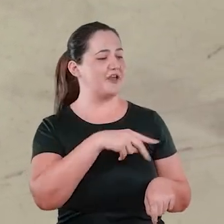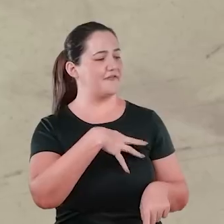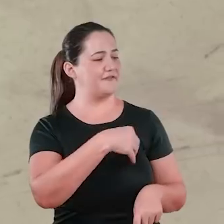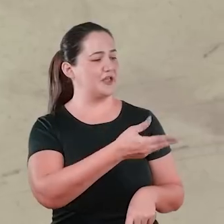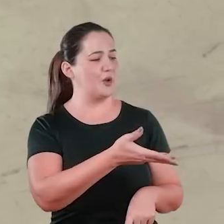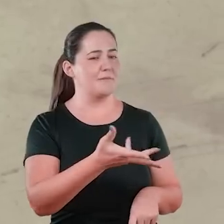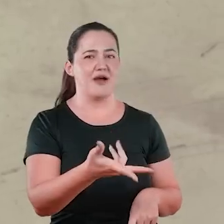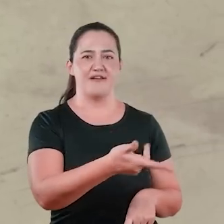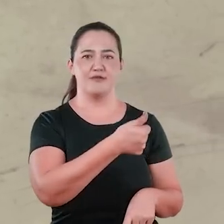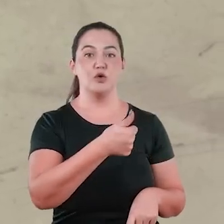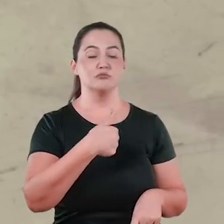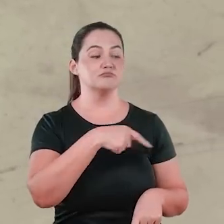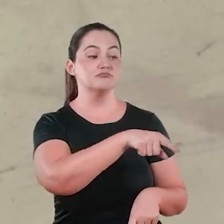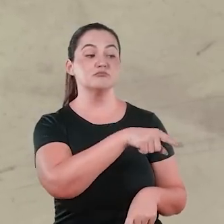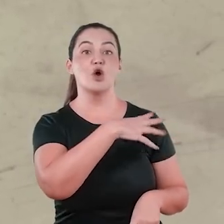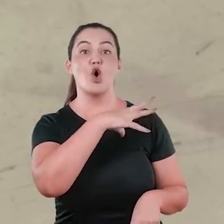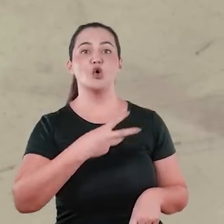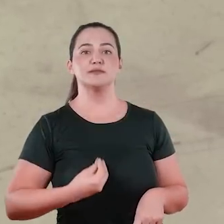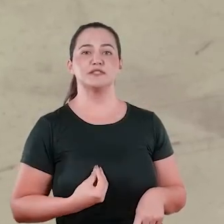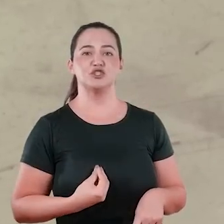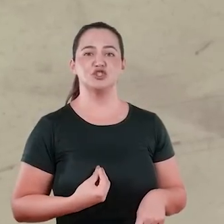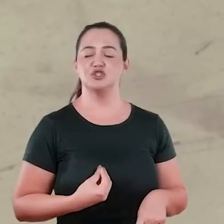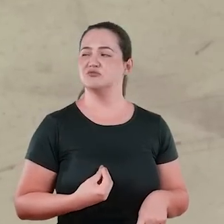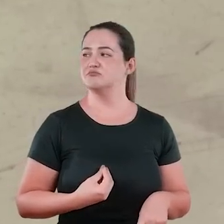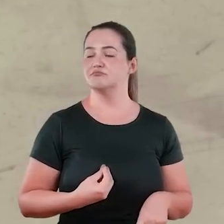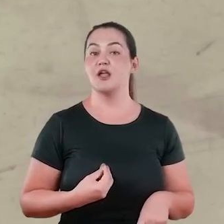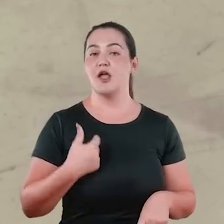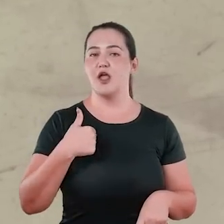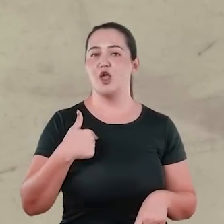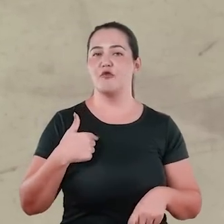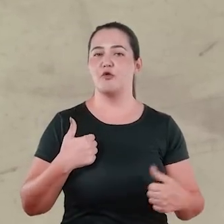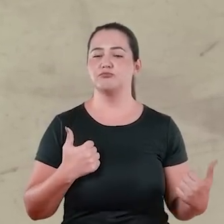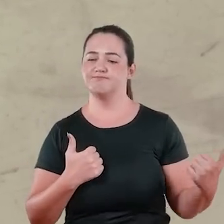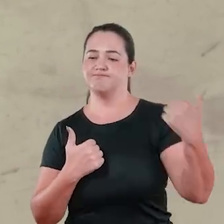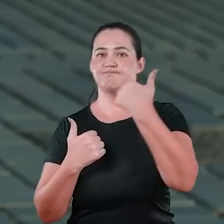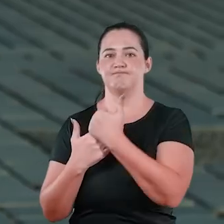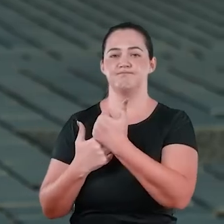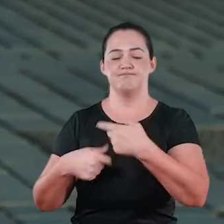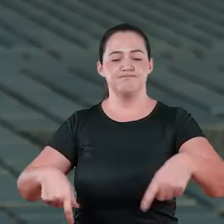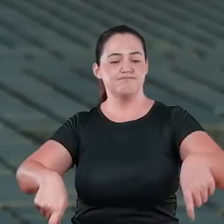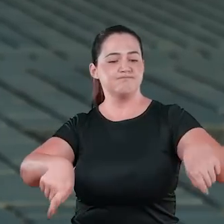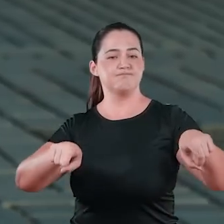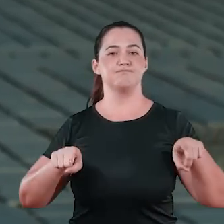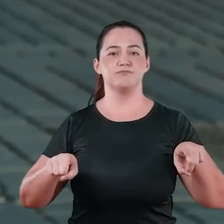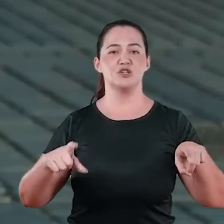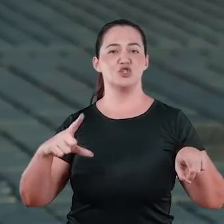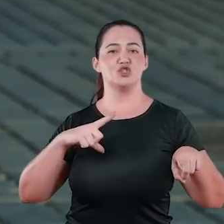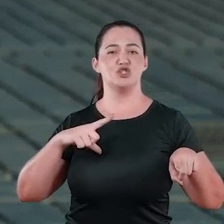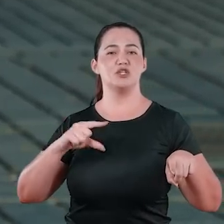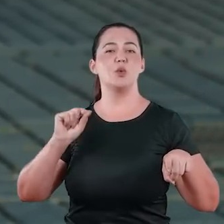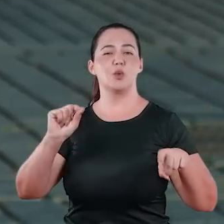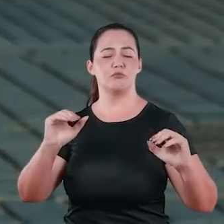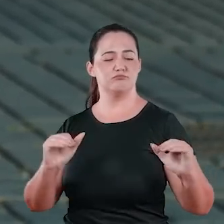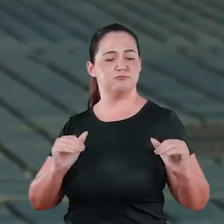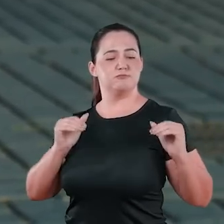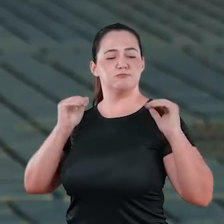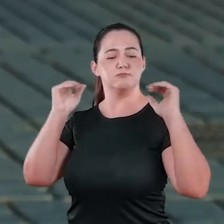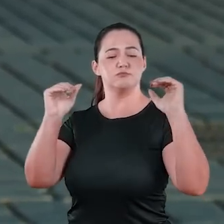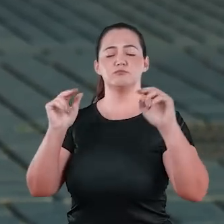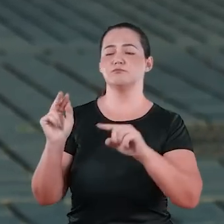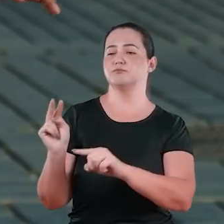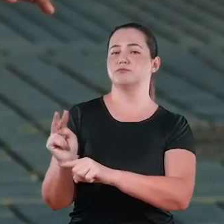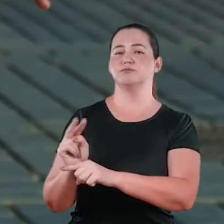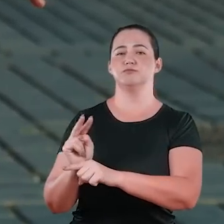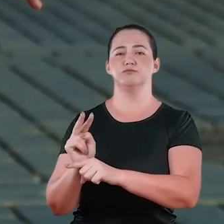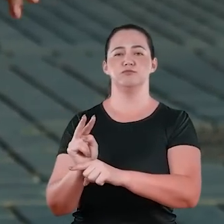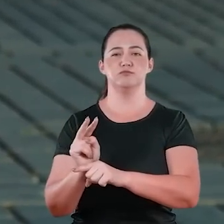orgulho. O próprio Constantino, e muito menos o seu pai, tinham uma ascensão de aristocracia que pudesse justificar